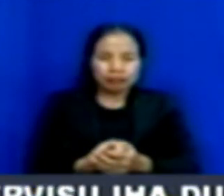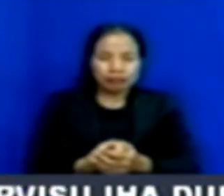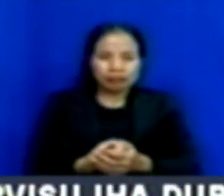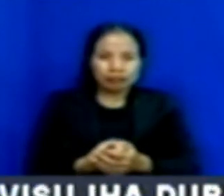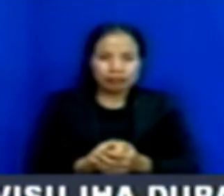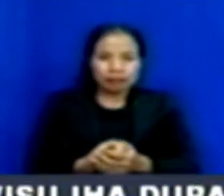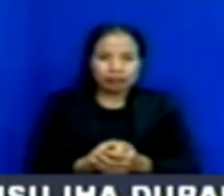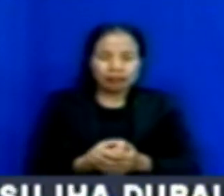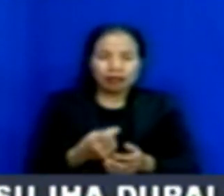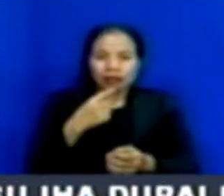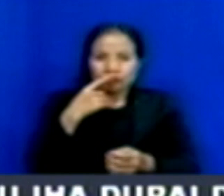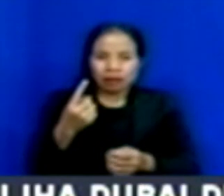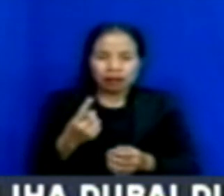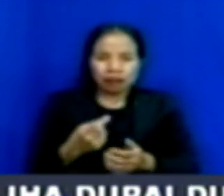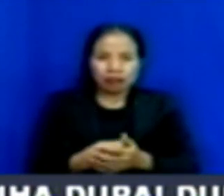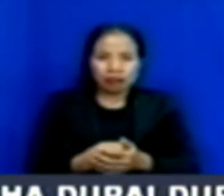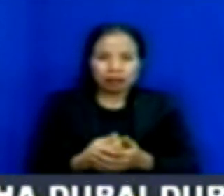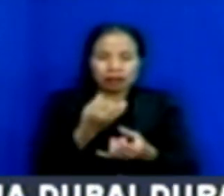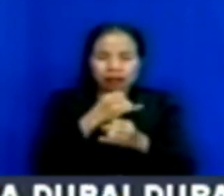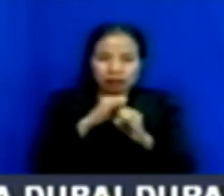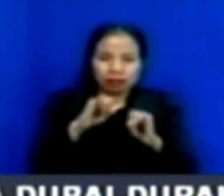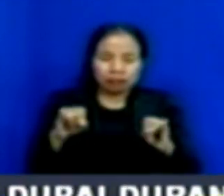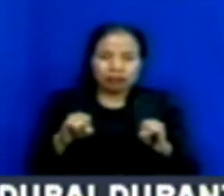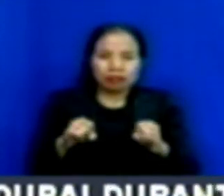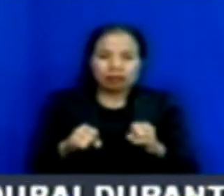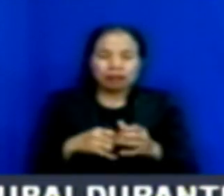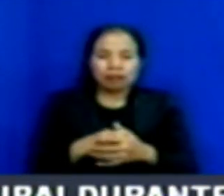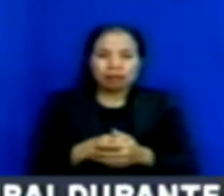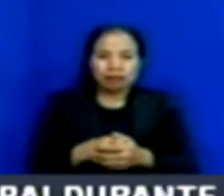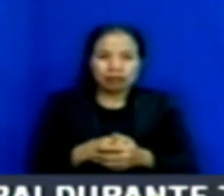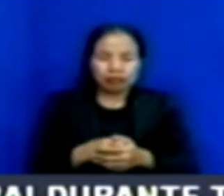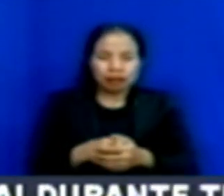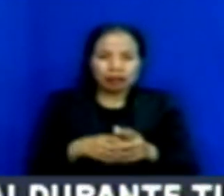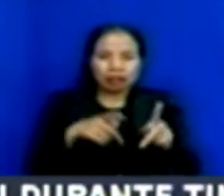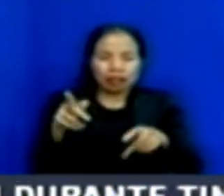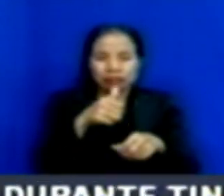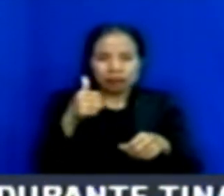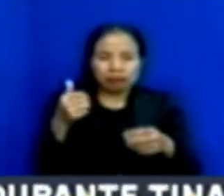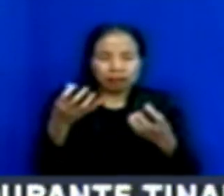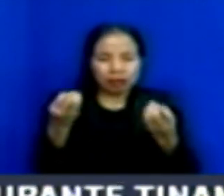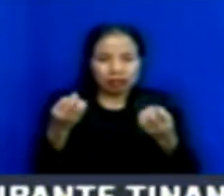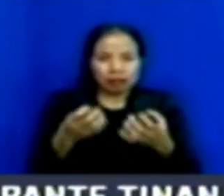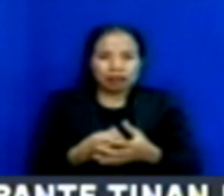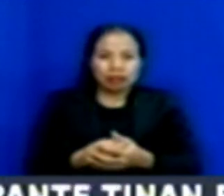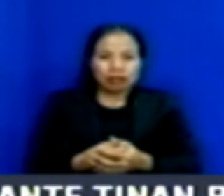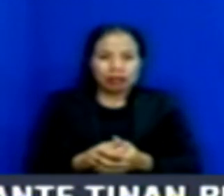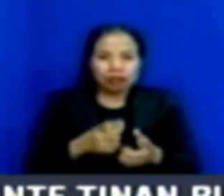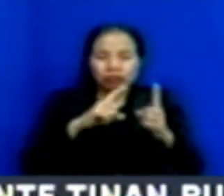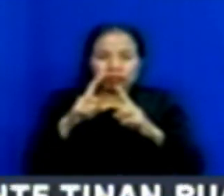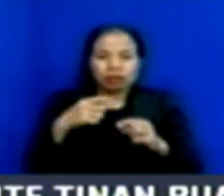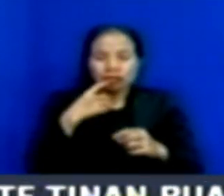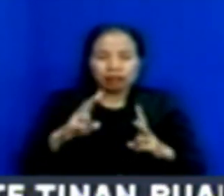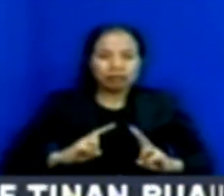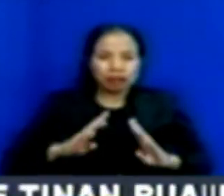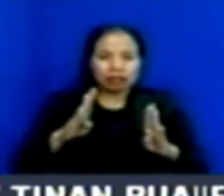veterano ne, ma te de dan, na imba ukunan rimba na sam. Ema malo, ema bara, kolia veterano